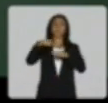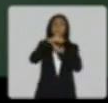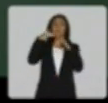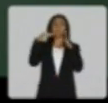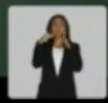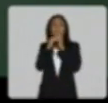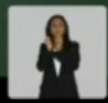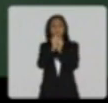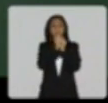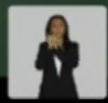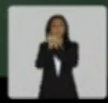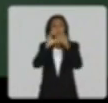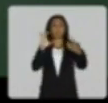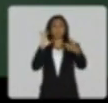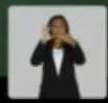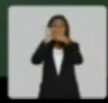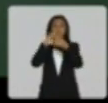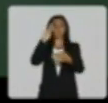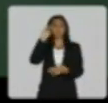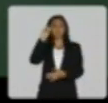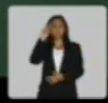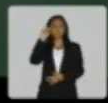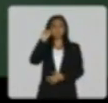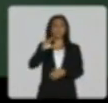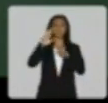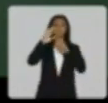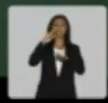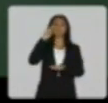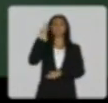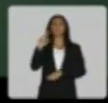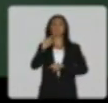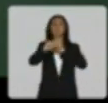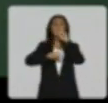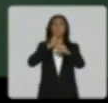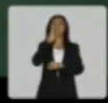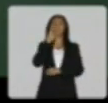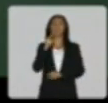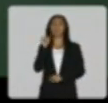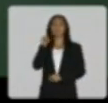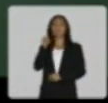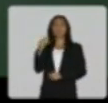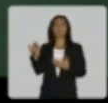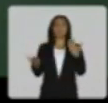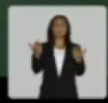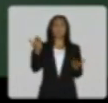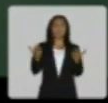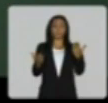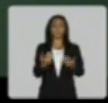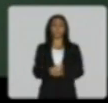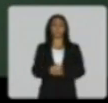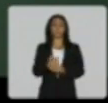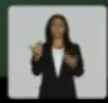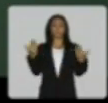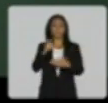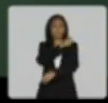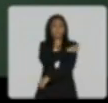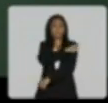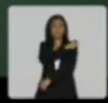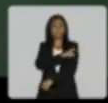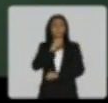campanha dizendo ser o candidato de bolsonaro mas vejo que o candidato bolsonaro diz sobre apoiar o vídeo